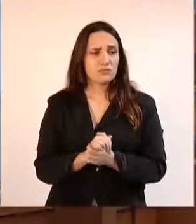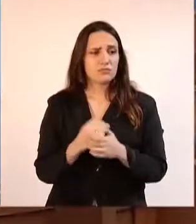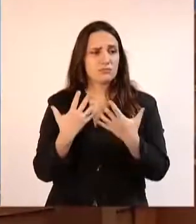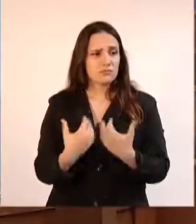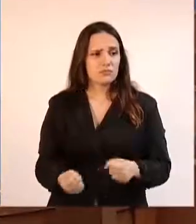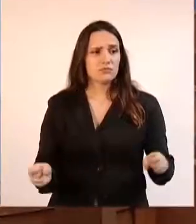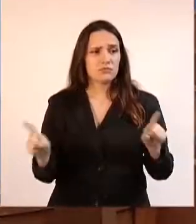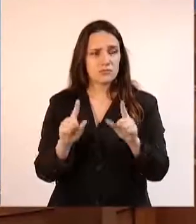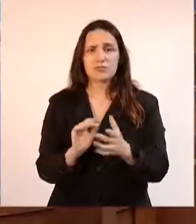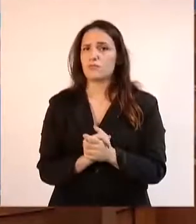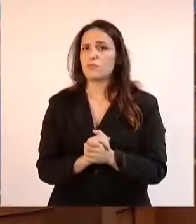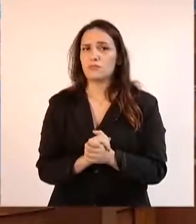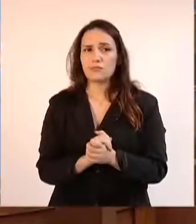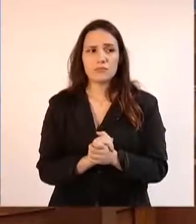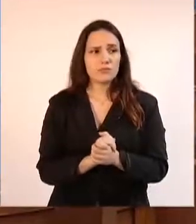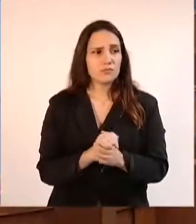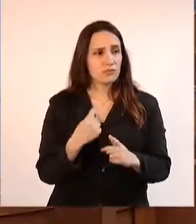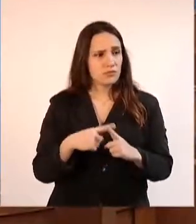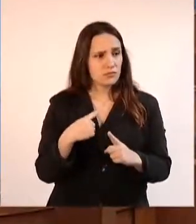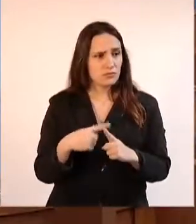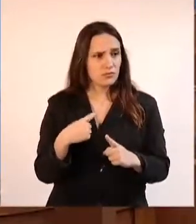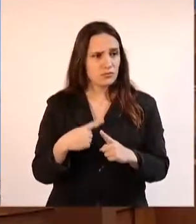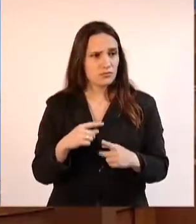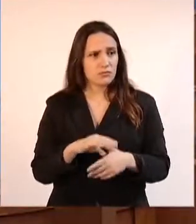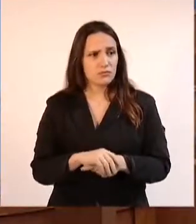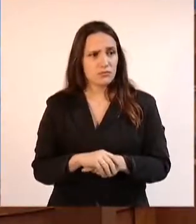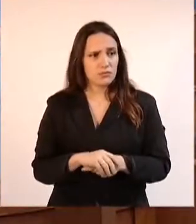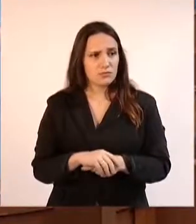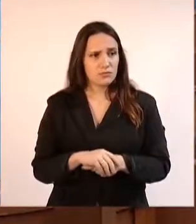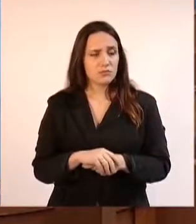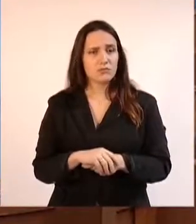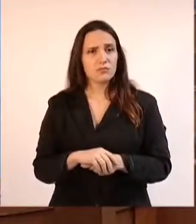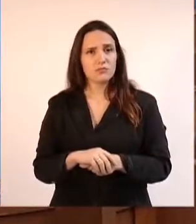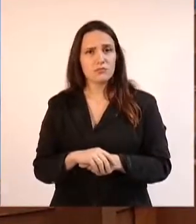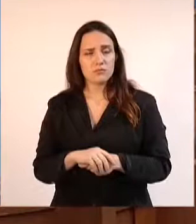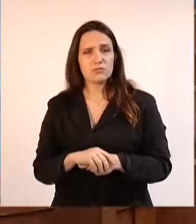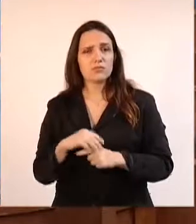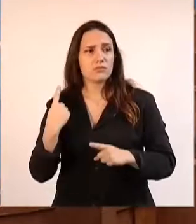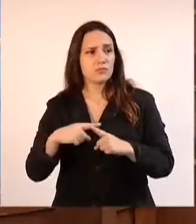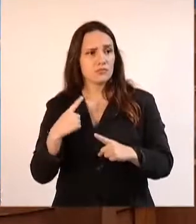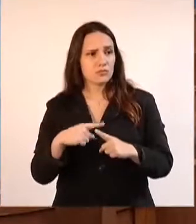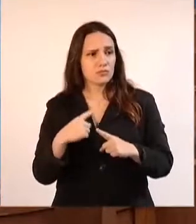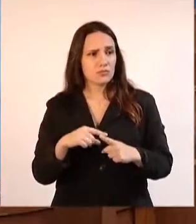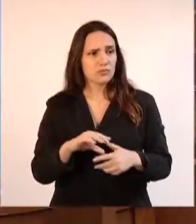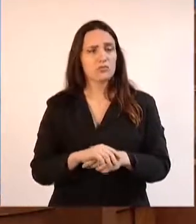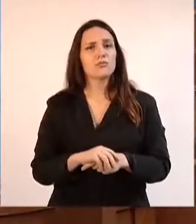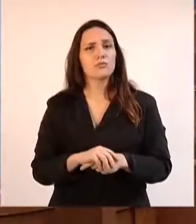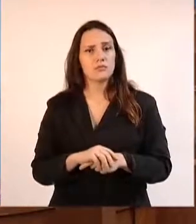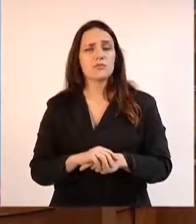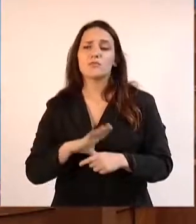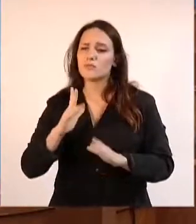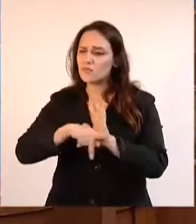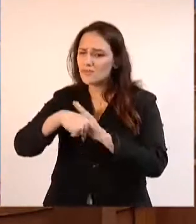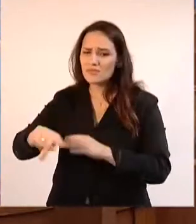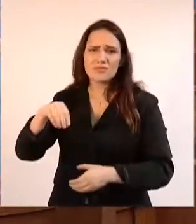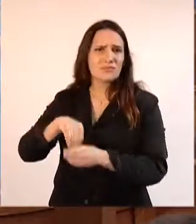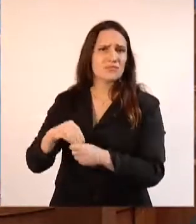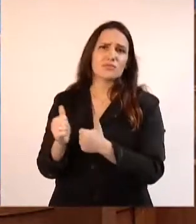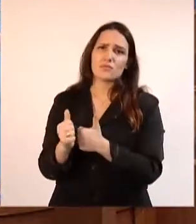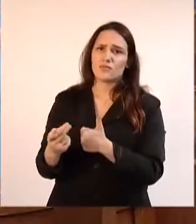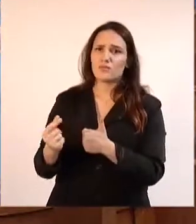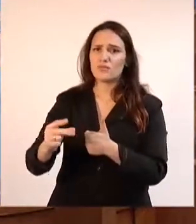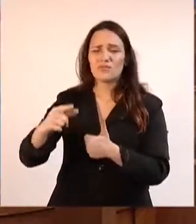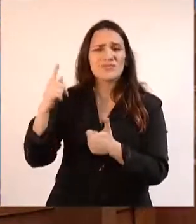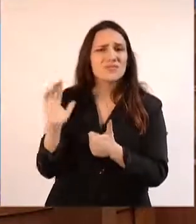que os órgãos do Ministério Público de Contas estão inseridos na estrutura orgânica do Tribunal